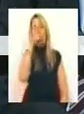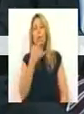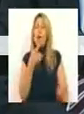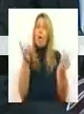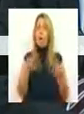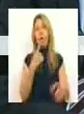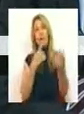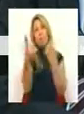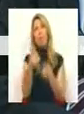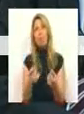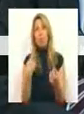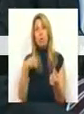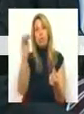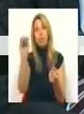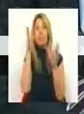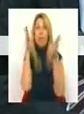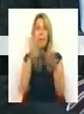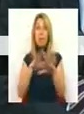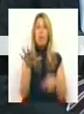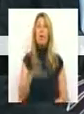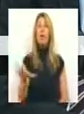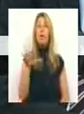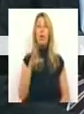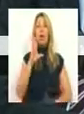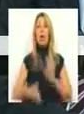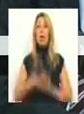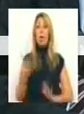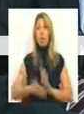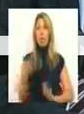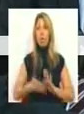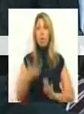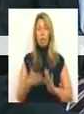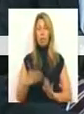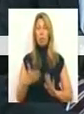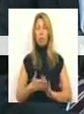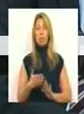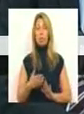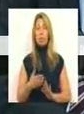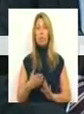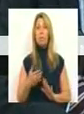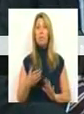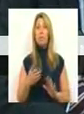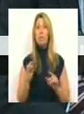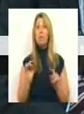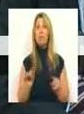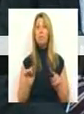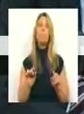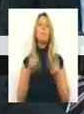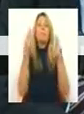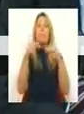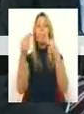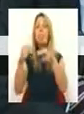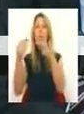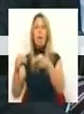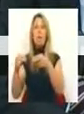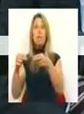questionar e alertar para esta situação de que era urgente que estas supressões da passagem de nível no Conselho